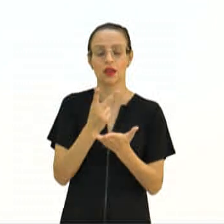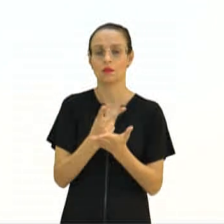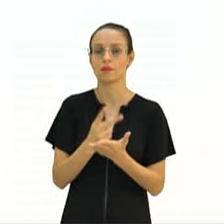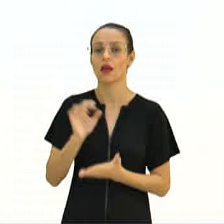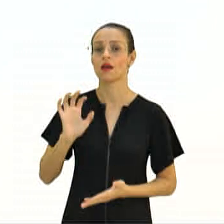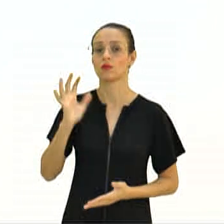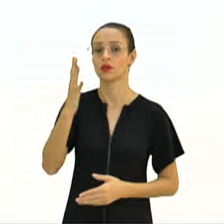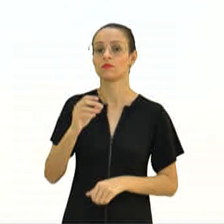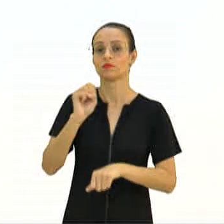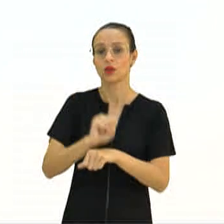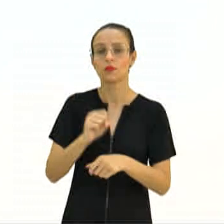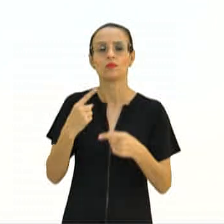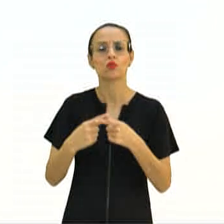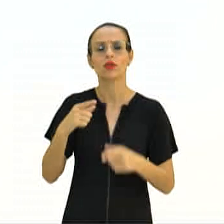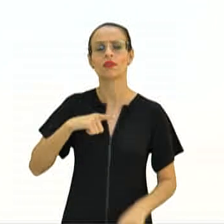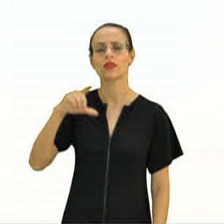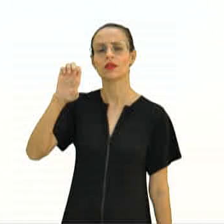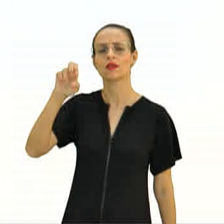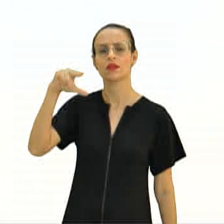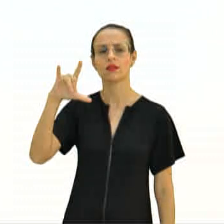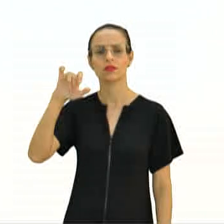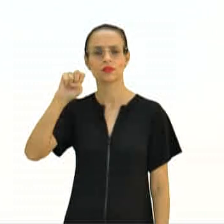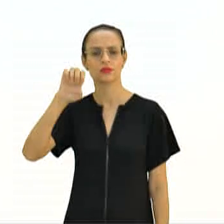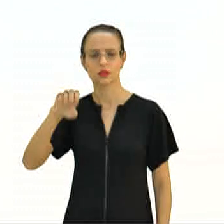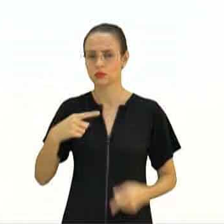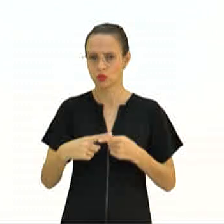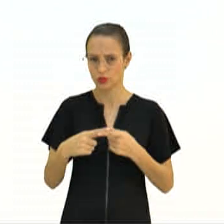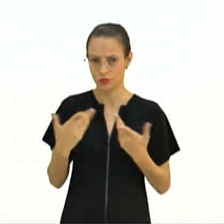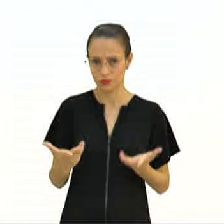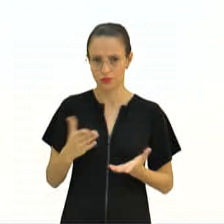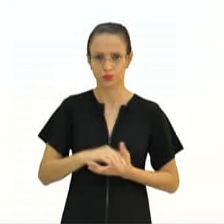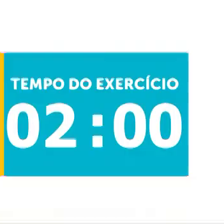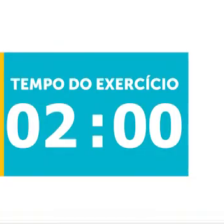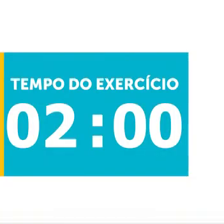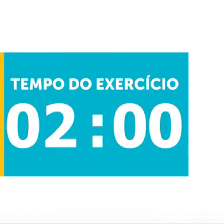pausa. Qual é o motivo da ênclise?